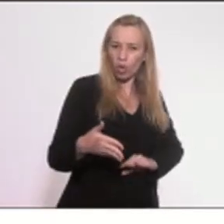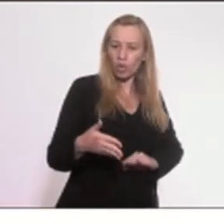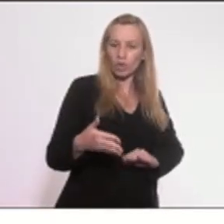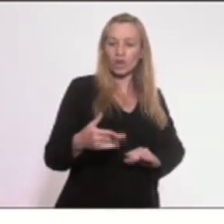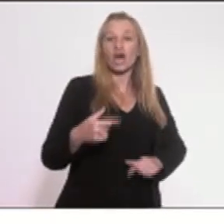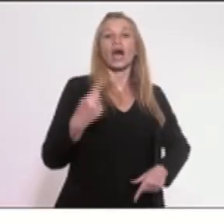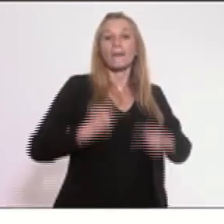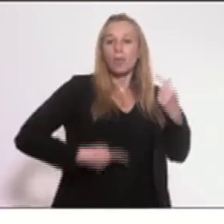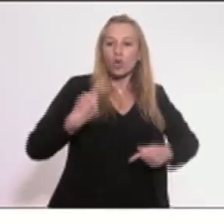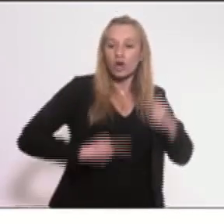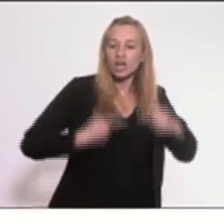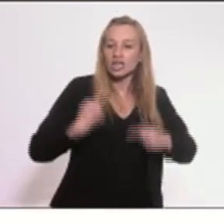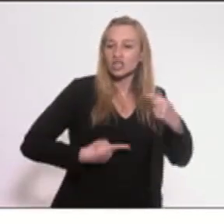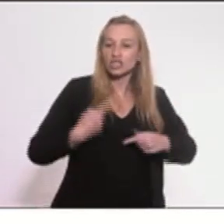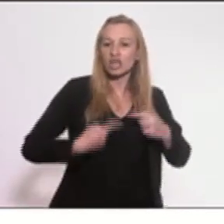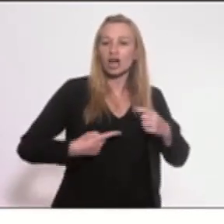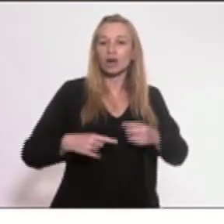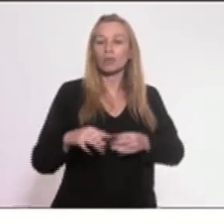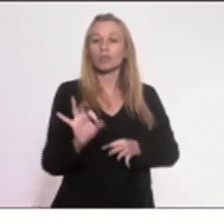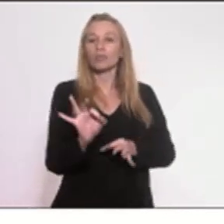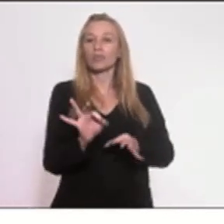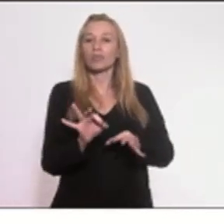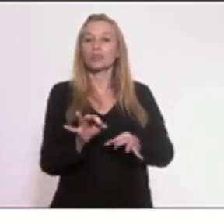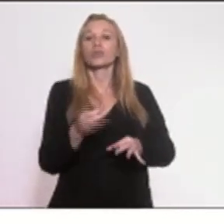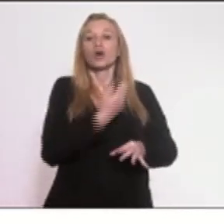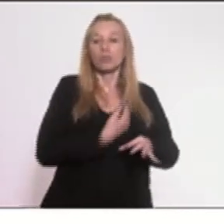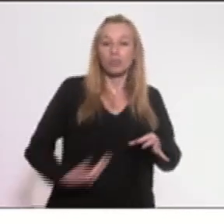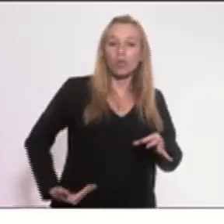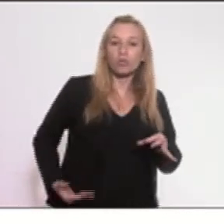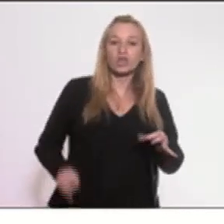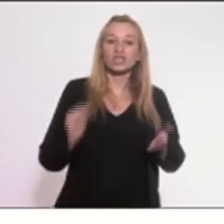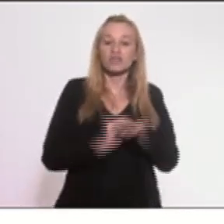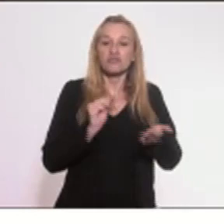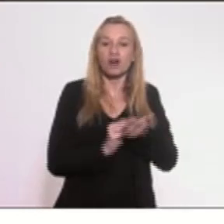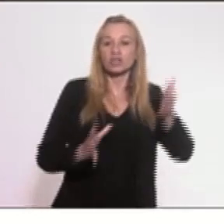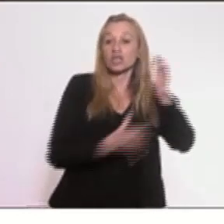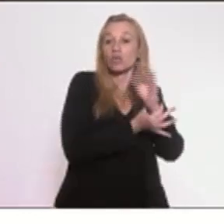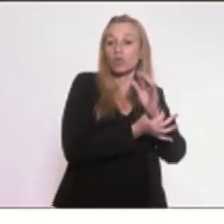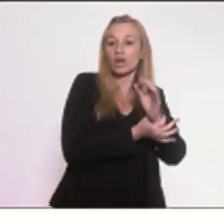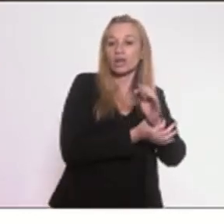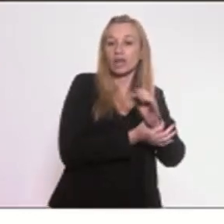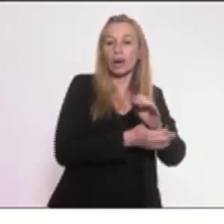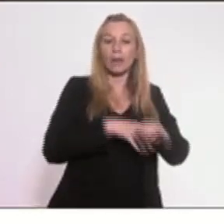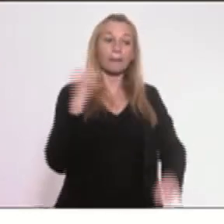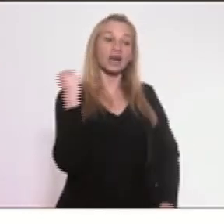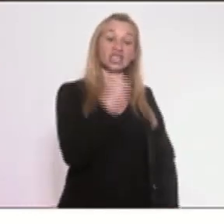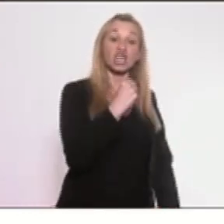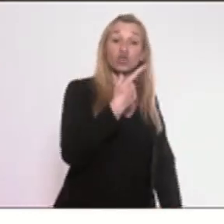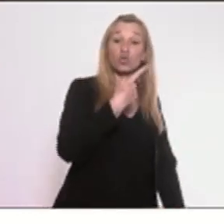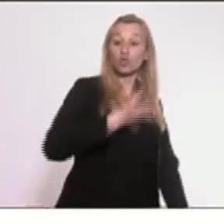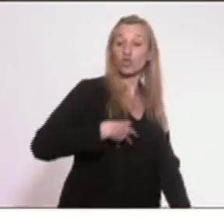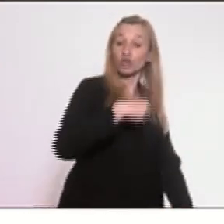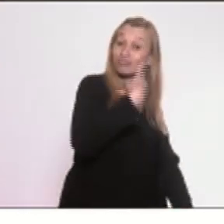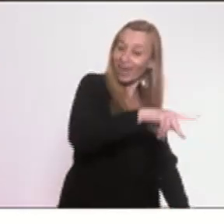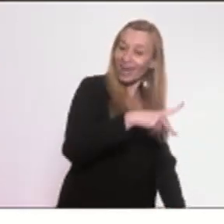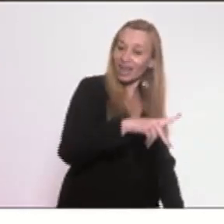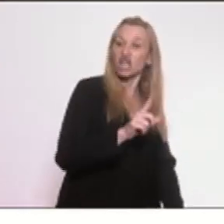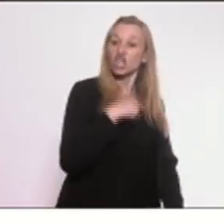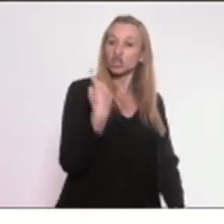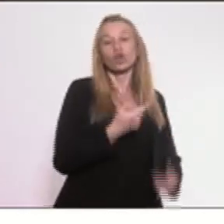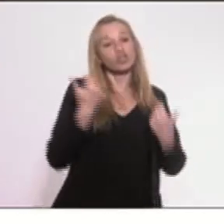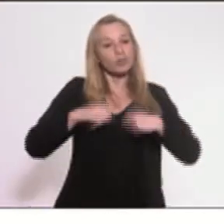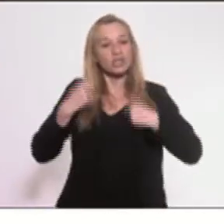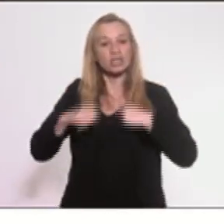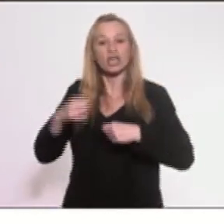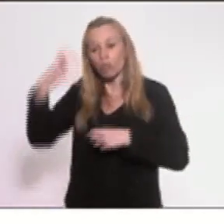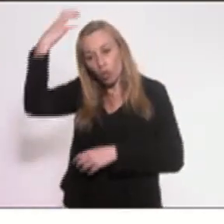política pública de insegurança, tirando a vida do filho dela. E a gente precisa responsabilizar o governador